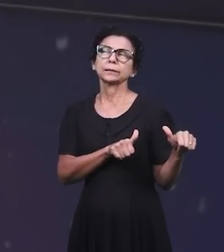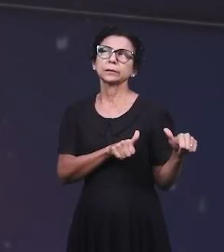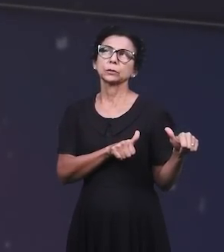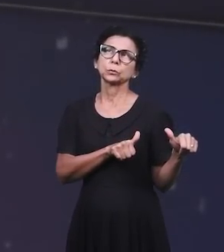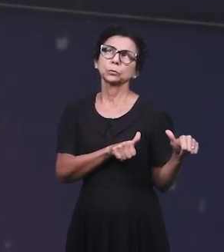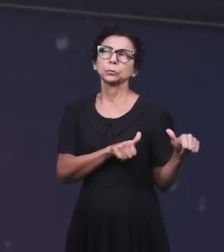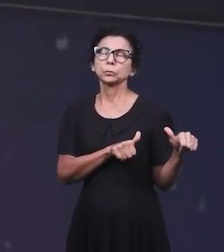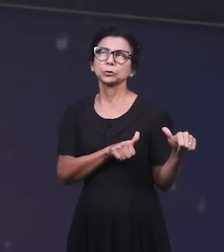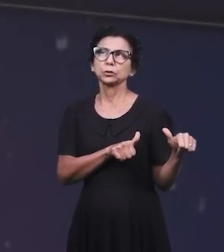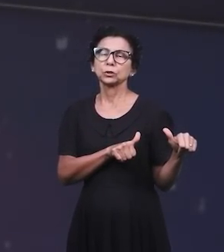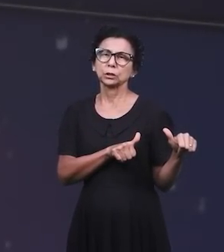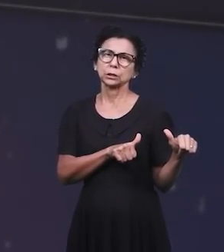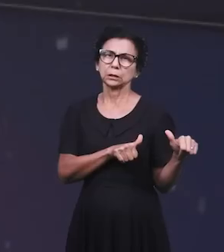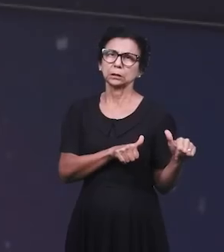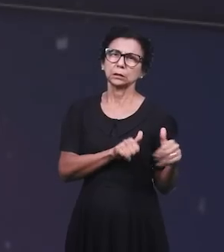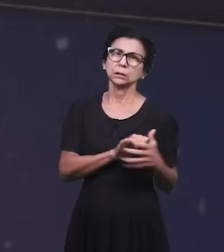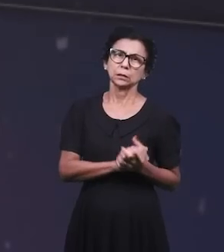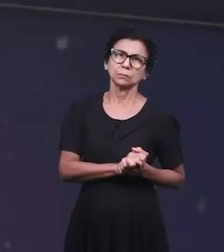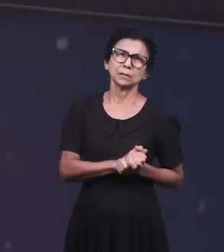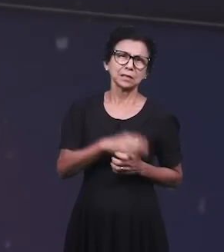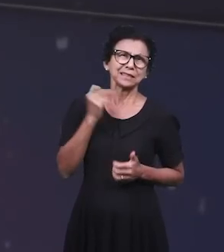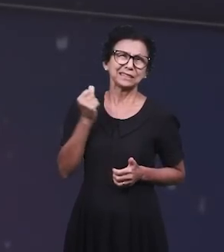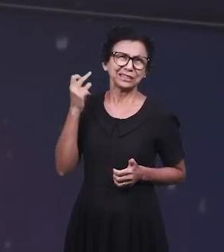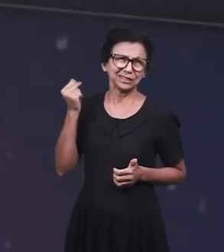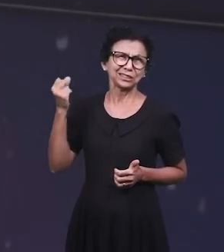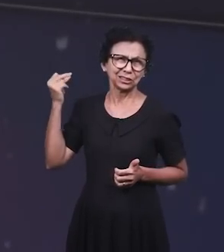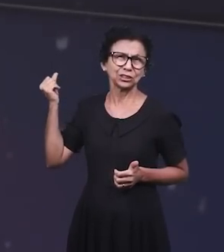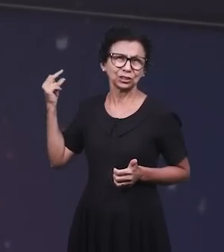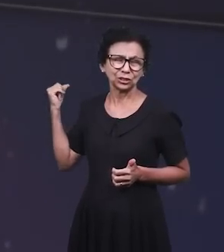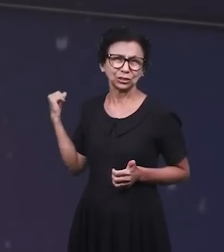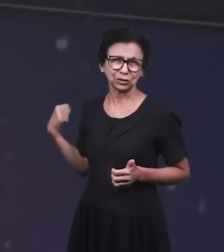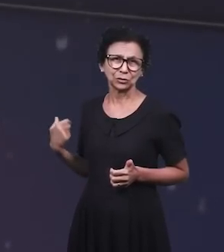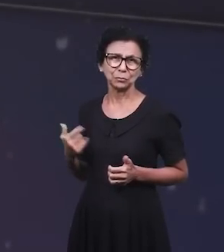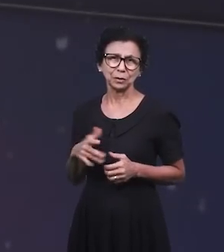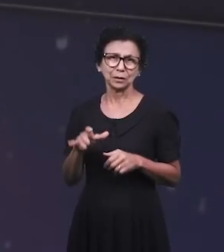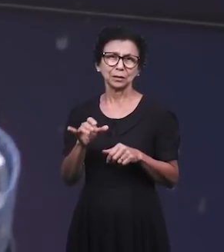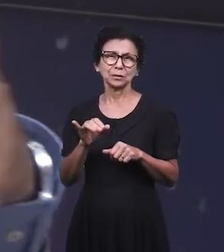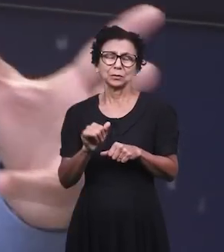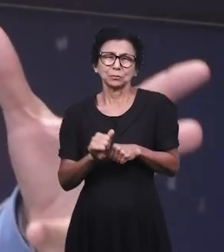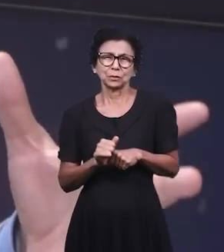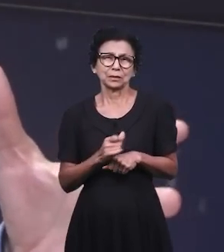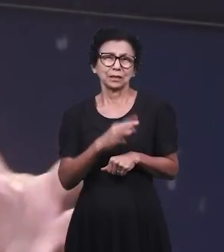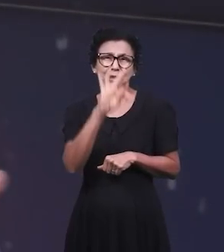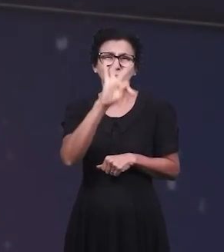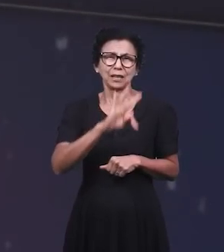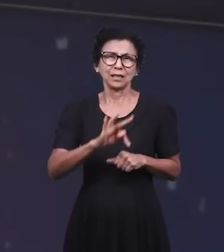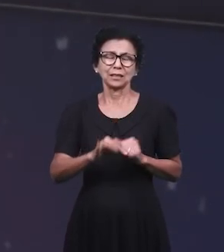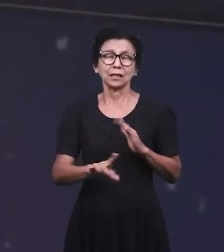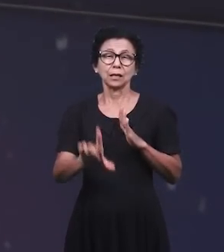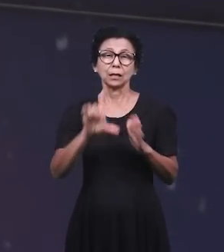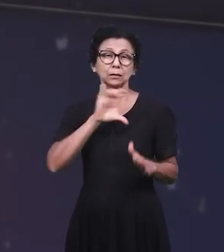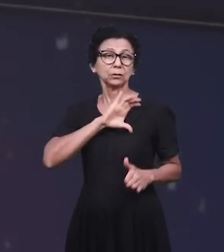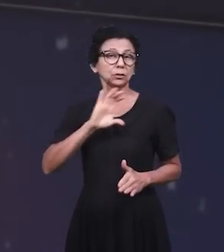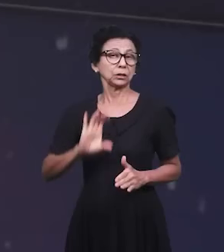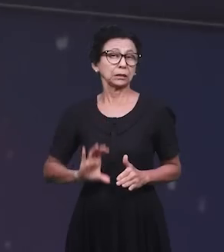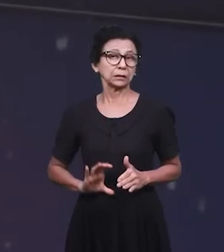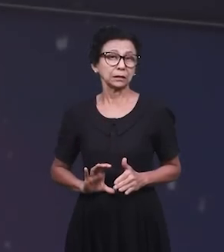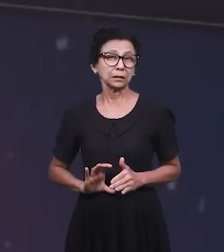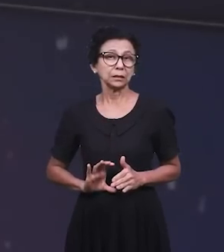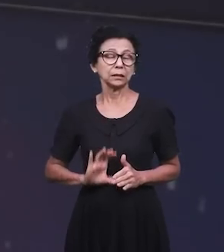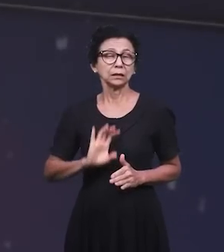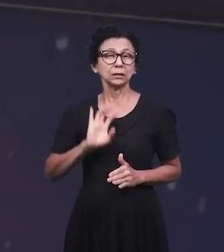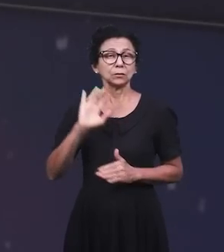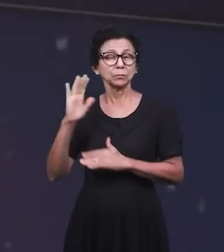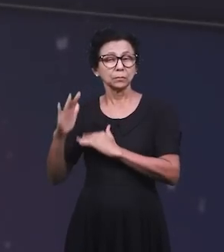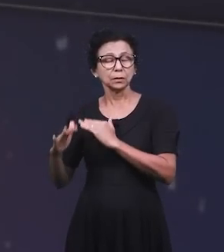aqui, por exemplo, de tempos remotos mesmo, né? Muitos anos antes de Cristo, inclusive, e que depois